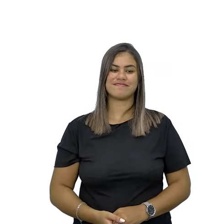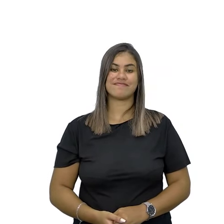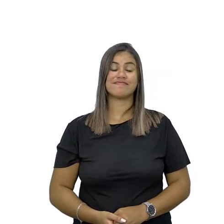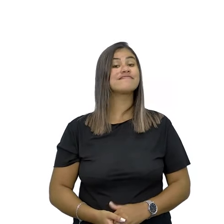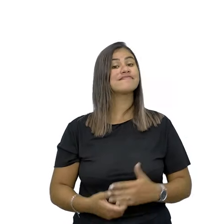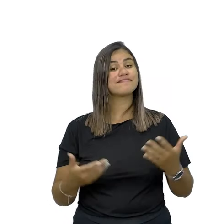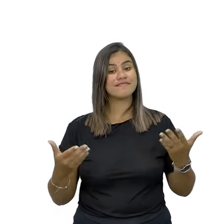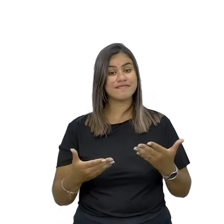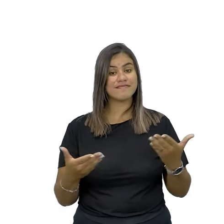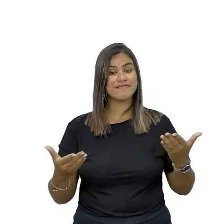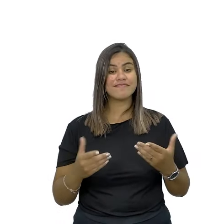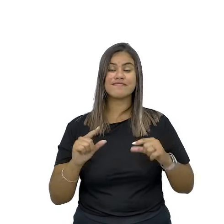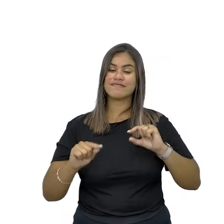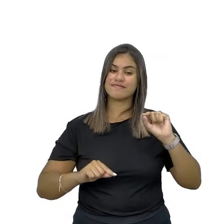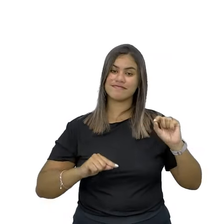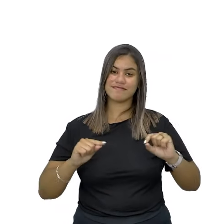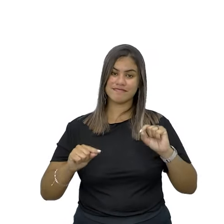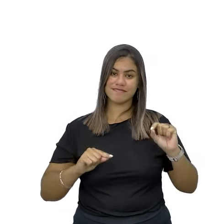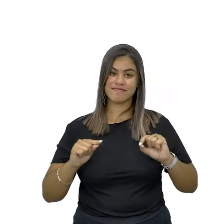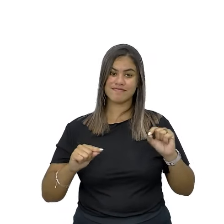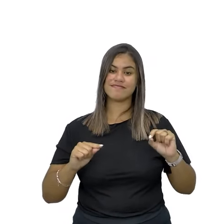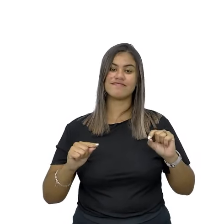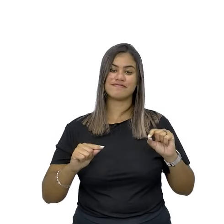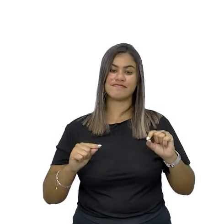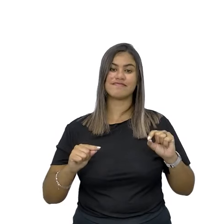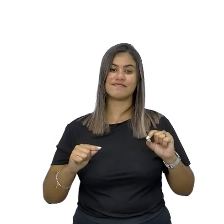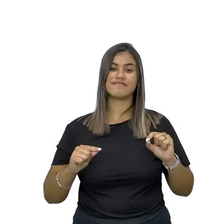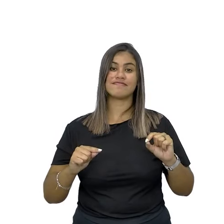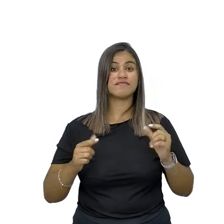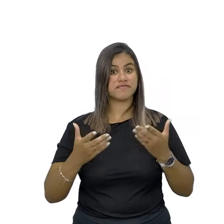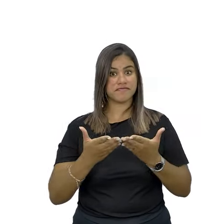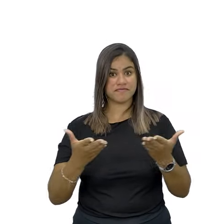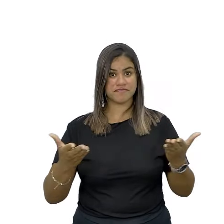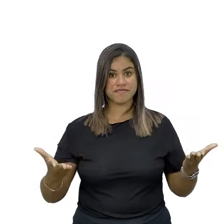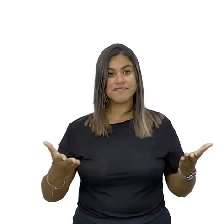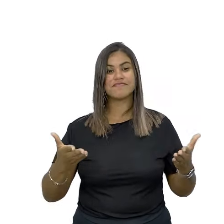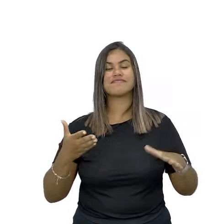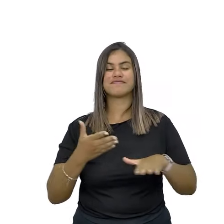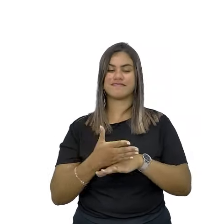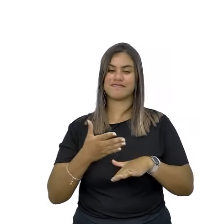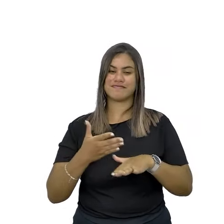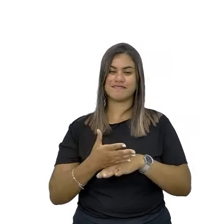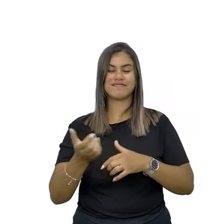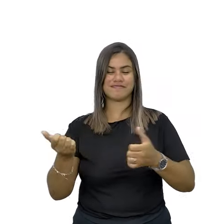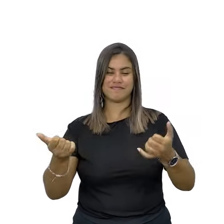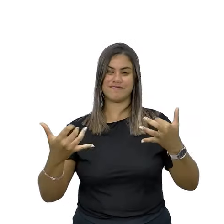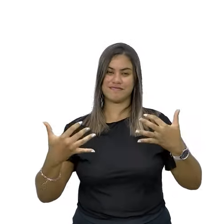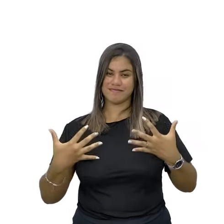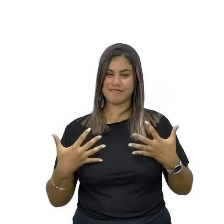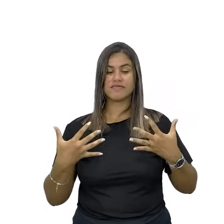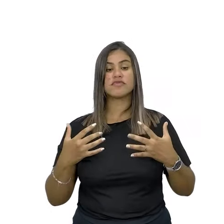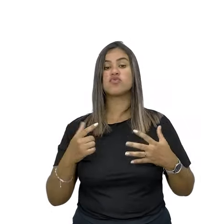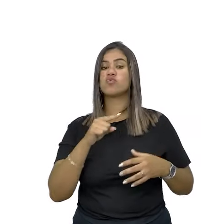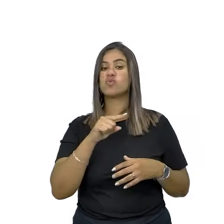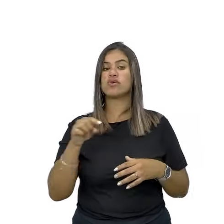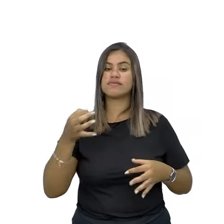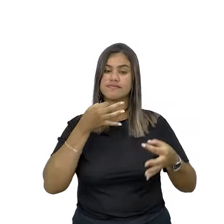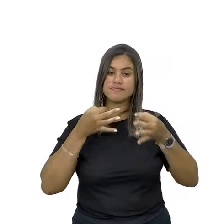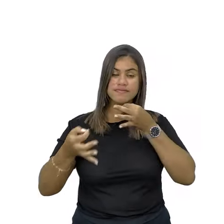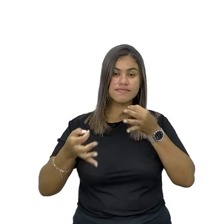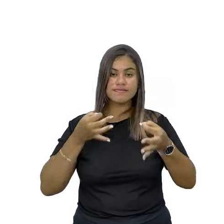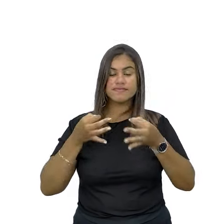agora a gente vai para a parte da sua participação, né? Conta aí pra gente o que você achou,